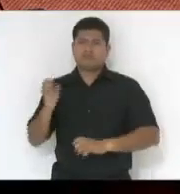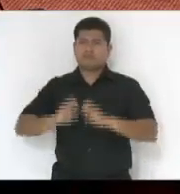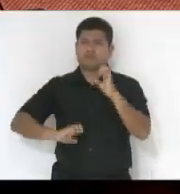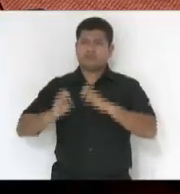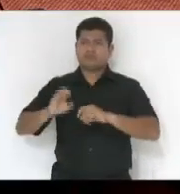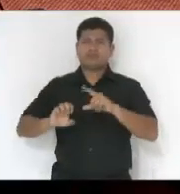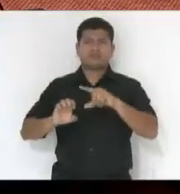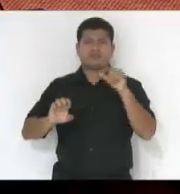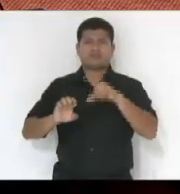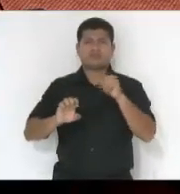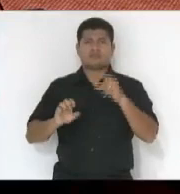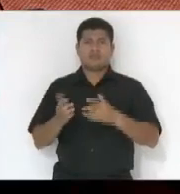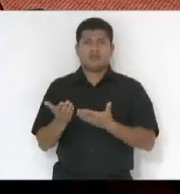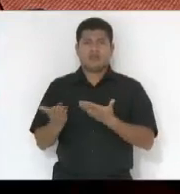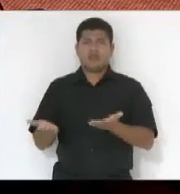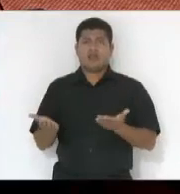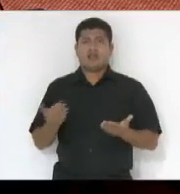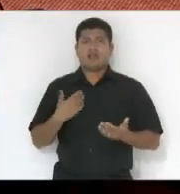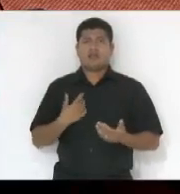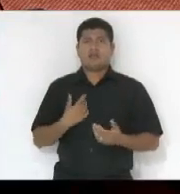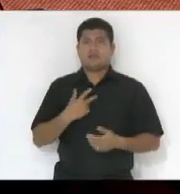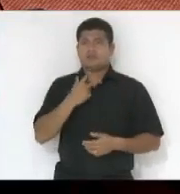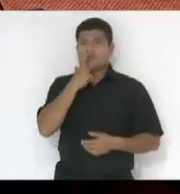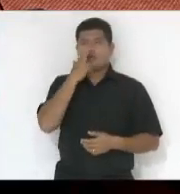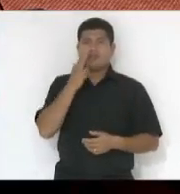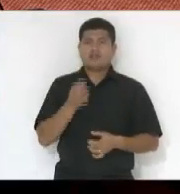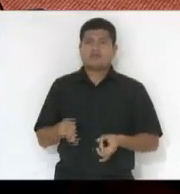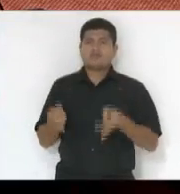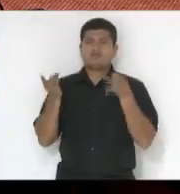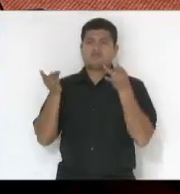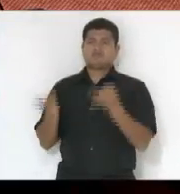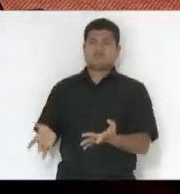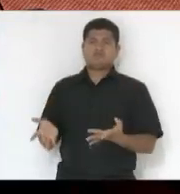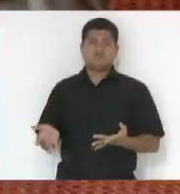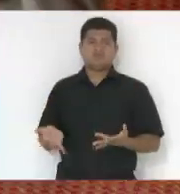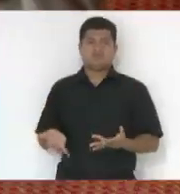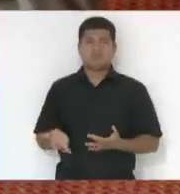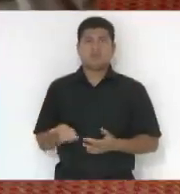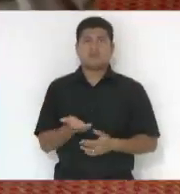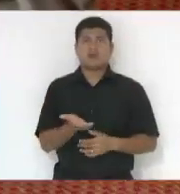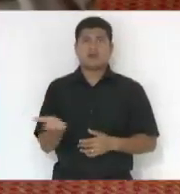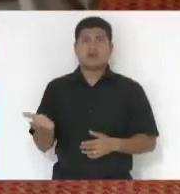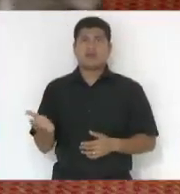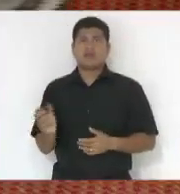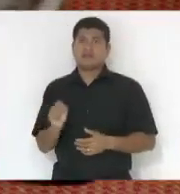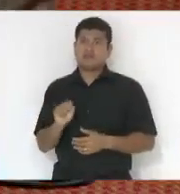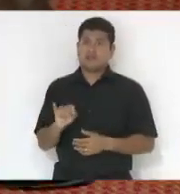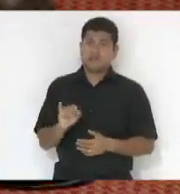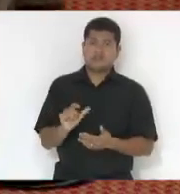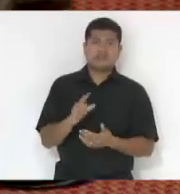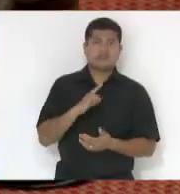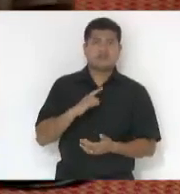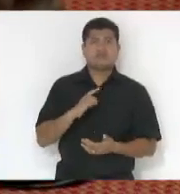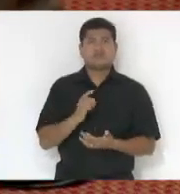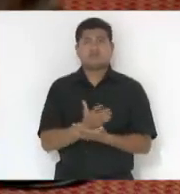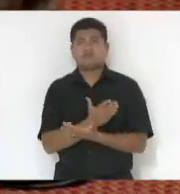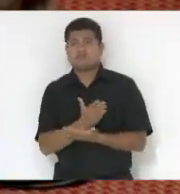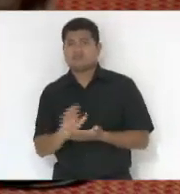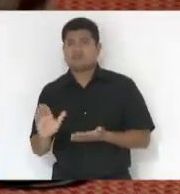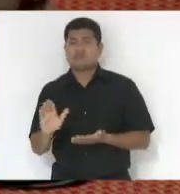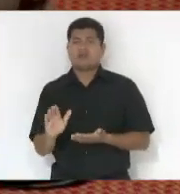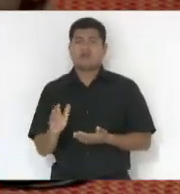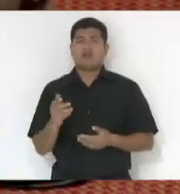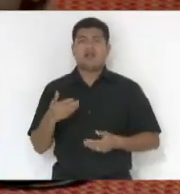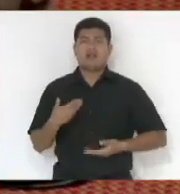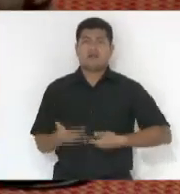situação complicada, onde jogou todos numa vala comum. Se tem um ou outro dentro desse processo que está